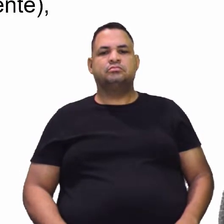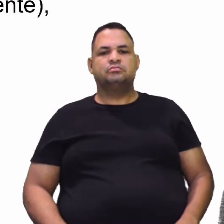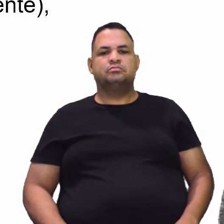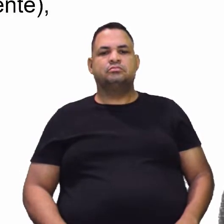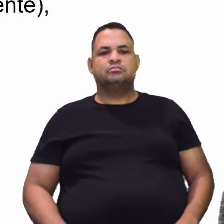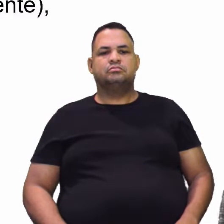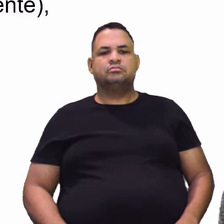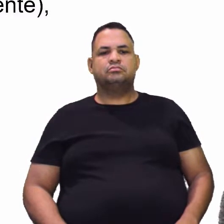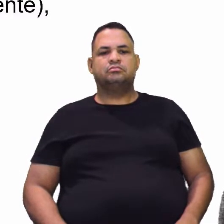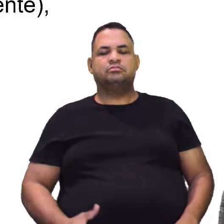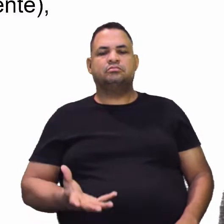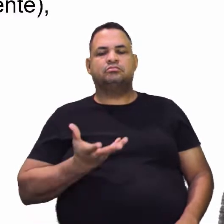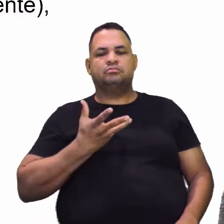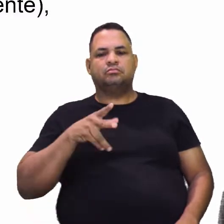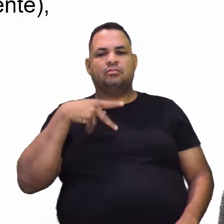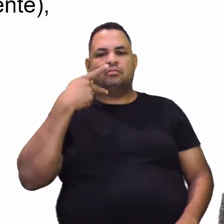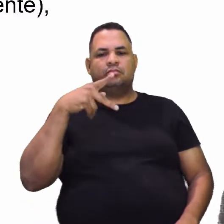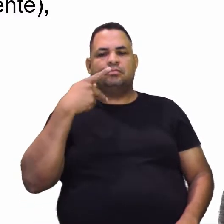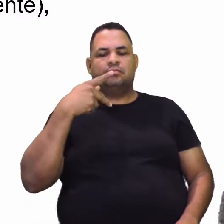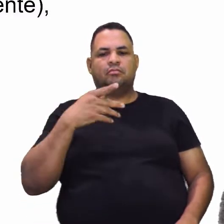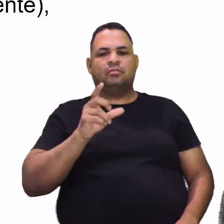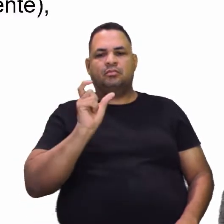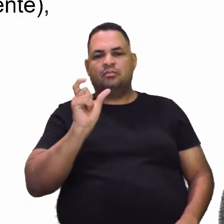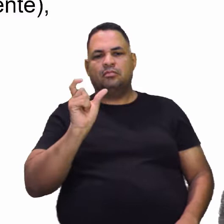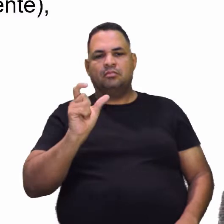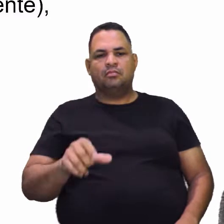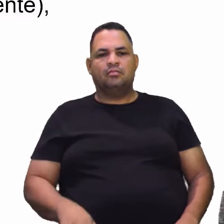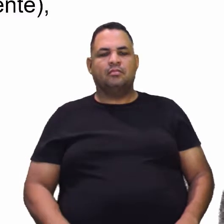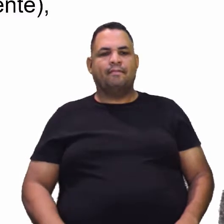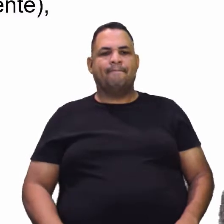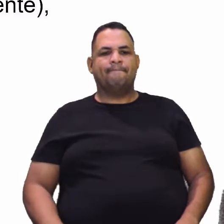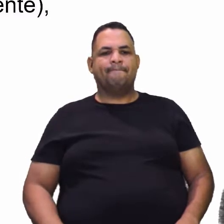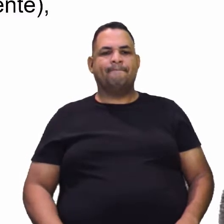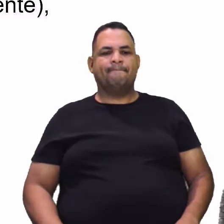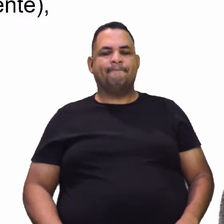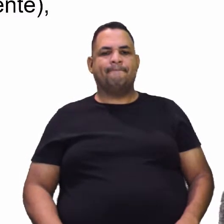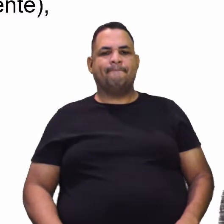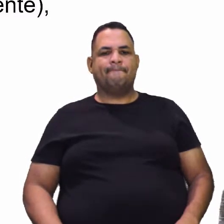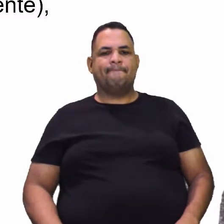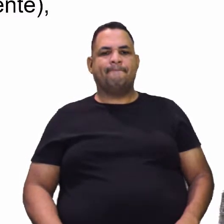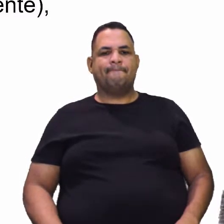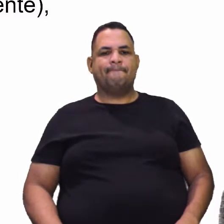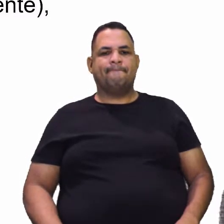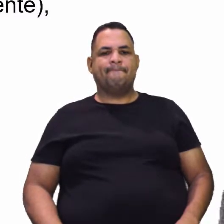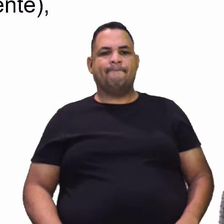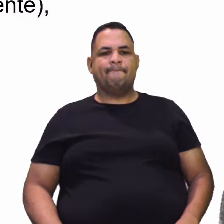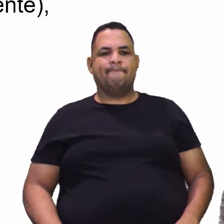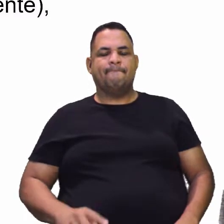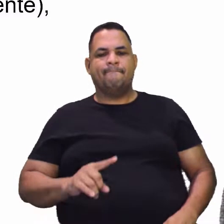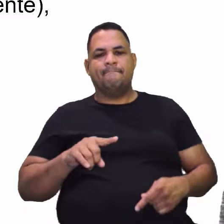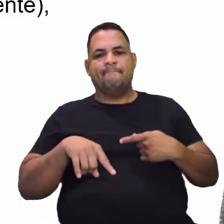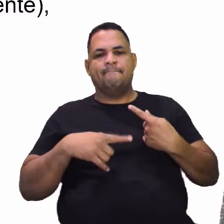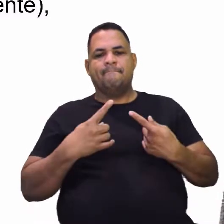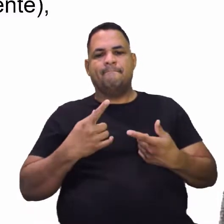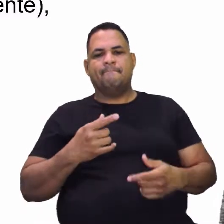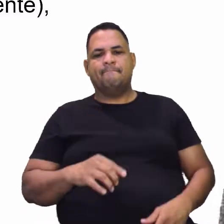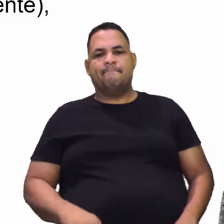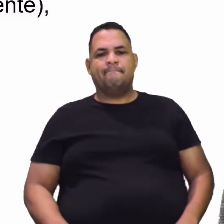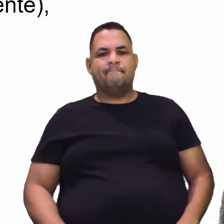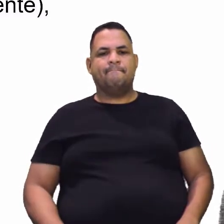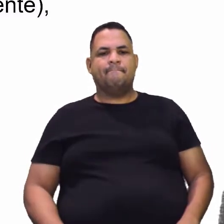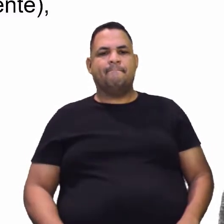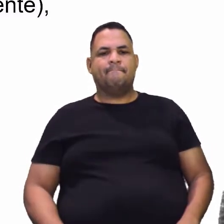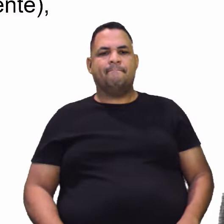vocês quiserem repetirem comigo as palavras, actually, na verdade, after me, depois de mim, be